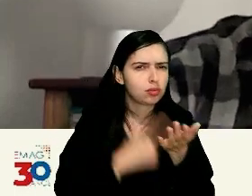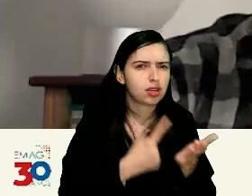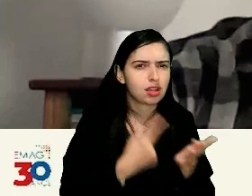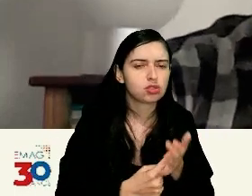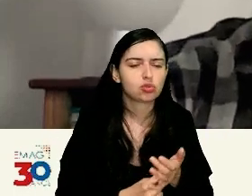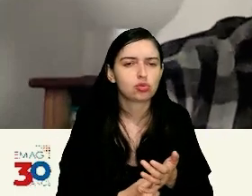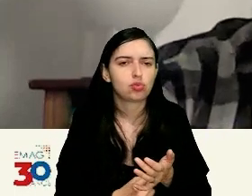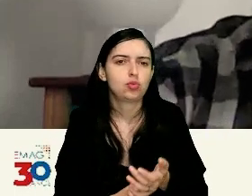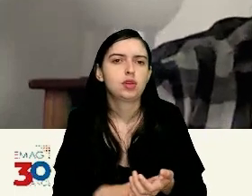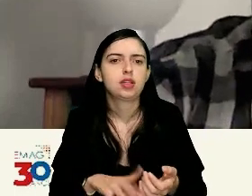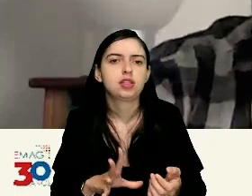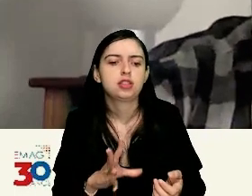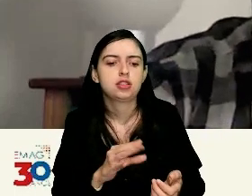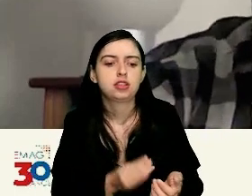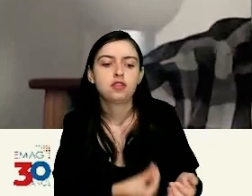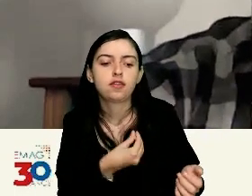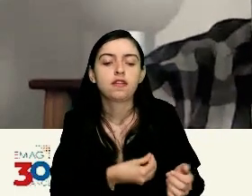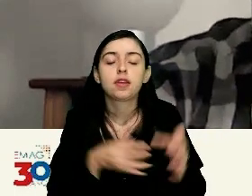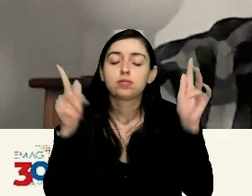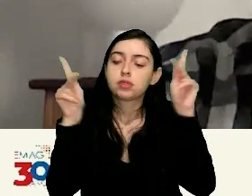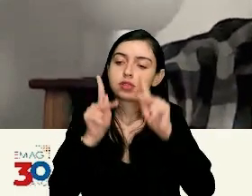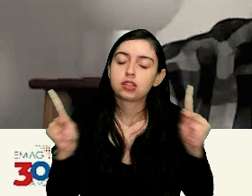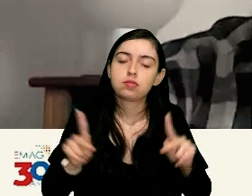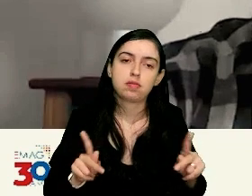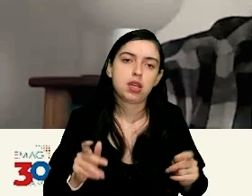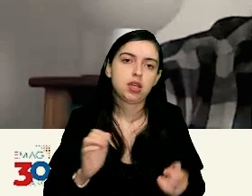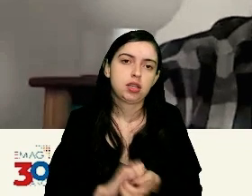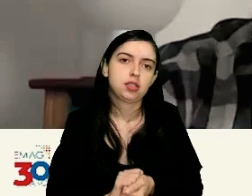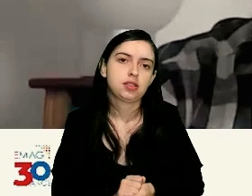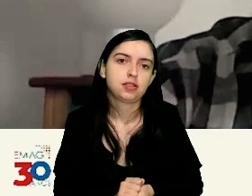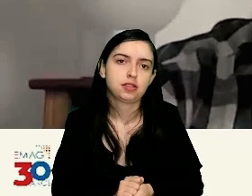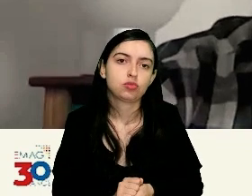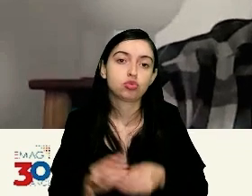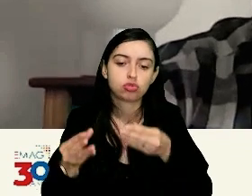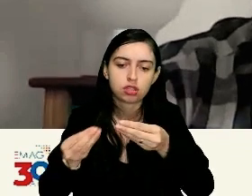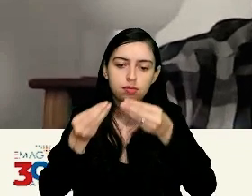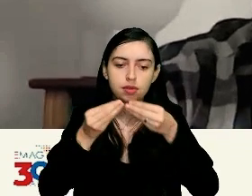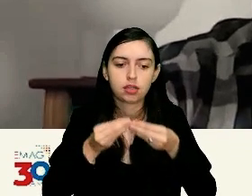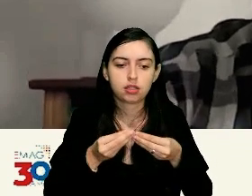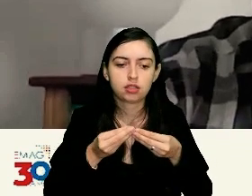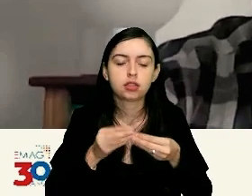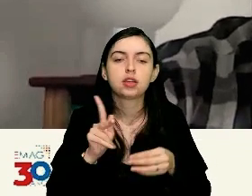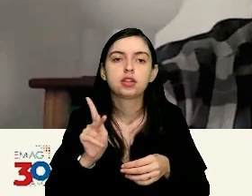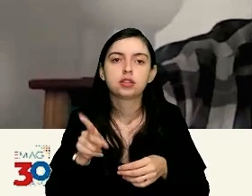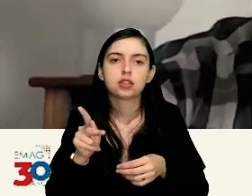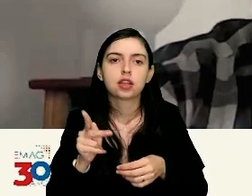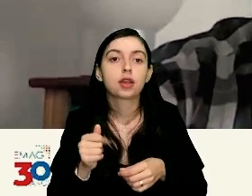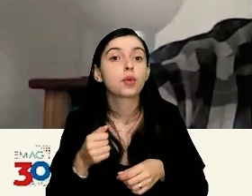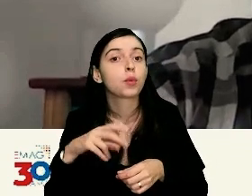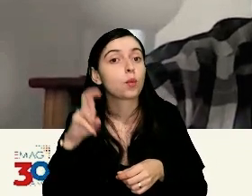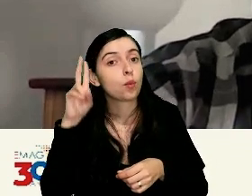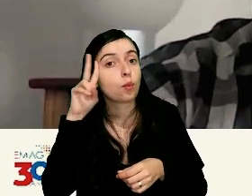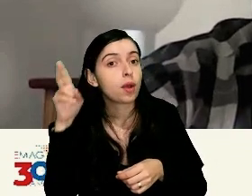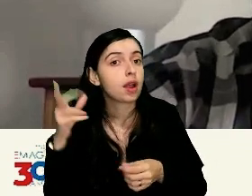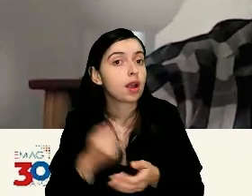em paz. Vou convidar todos a seguirem amanhã no nosso